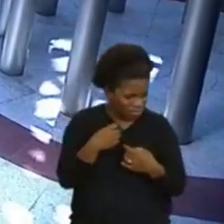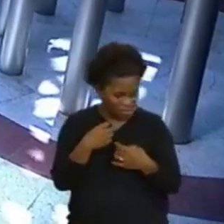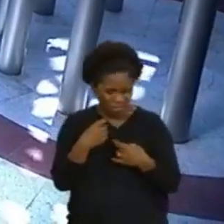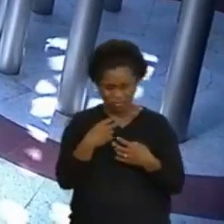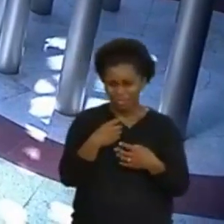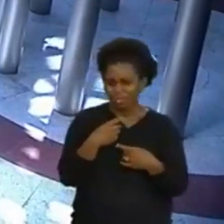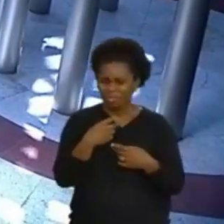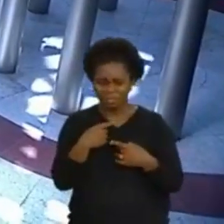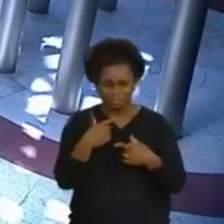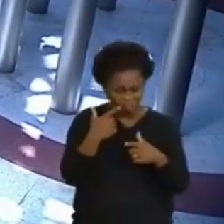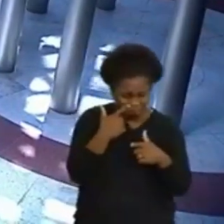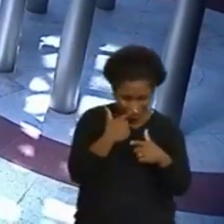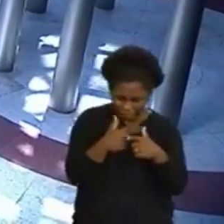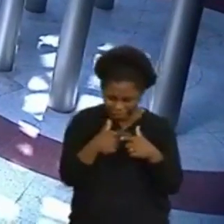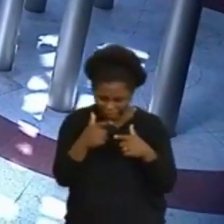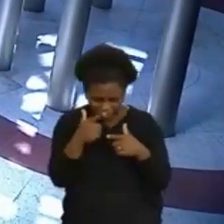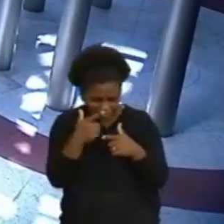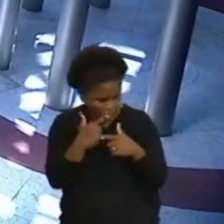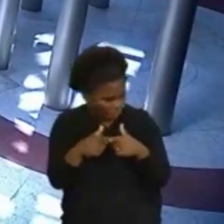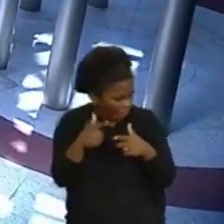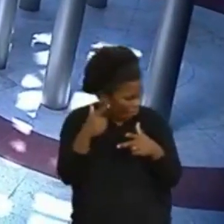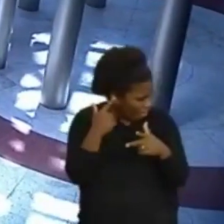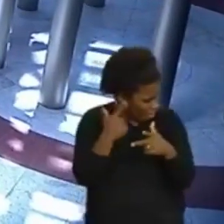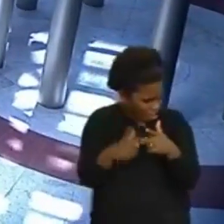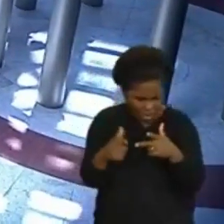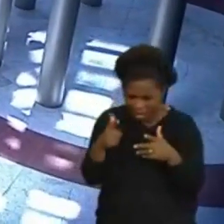Quando o céu está de bronze